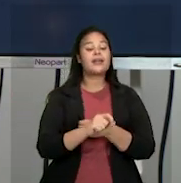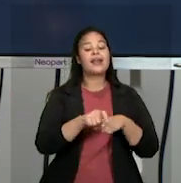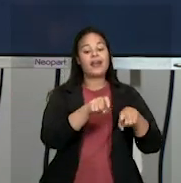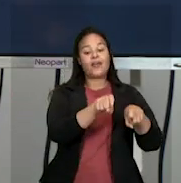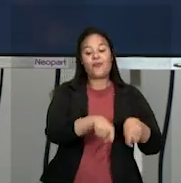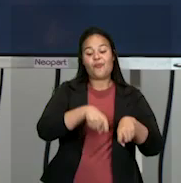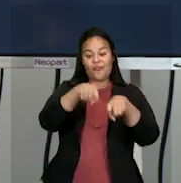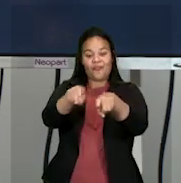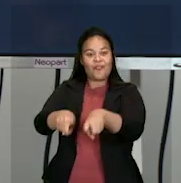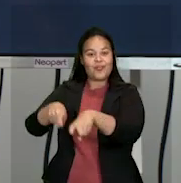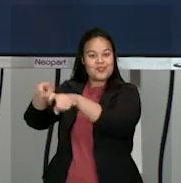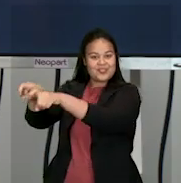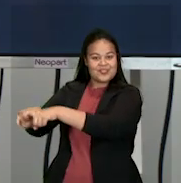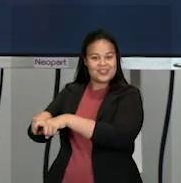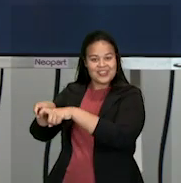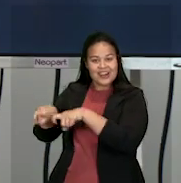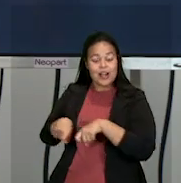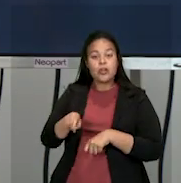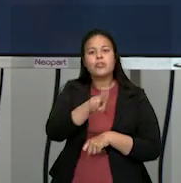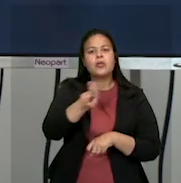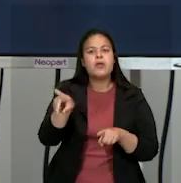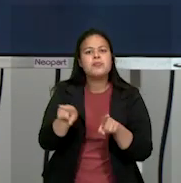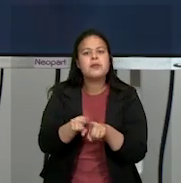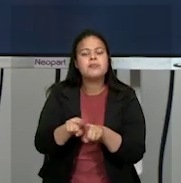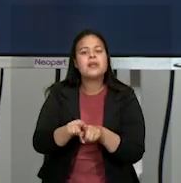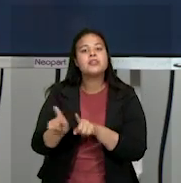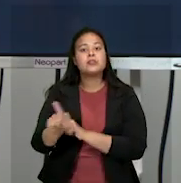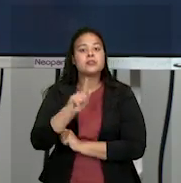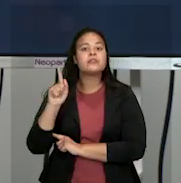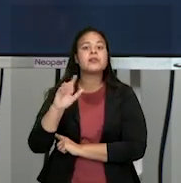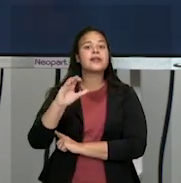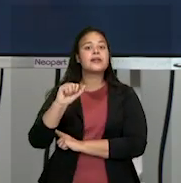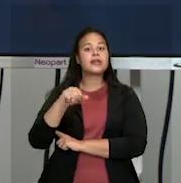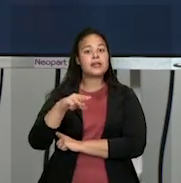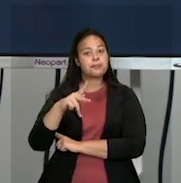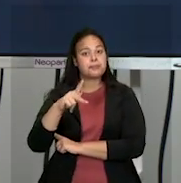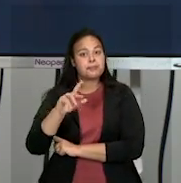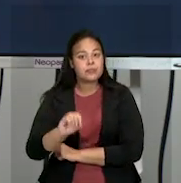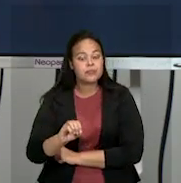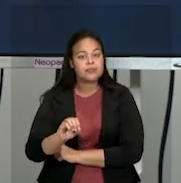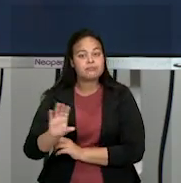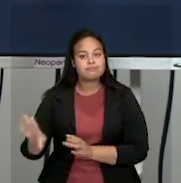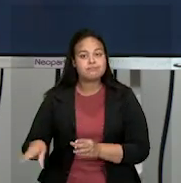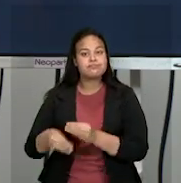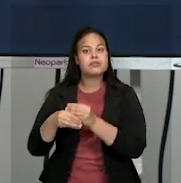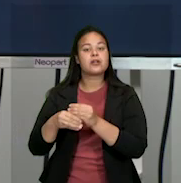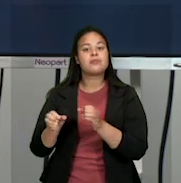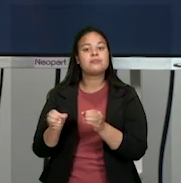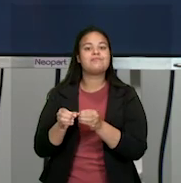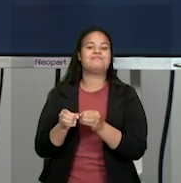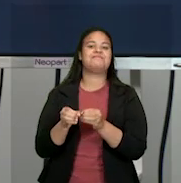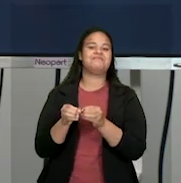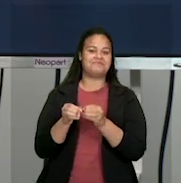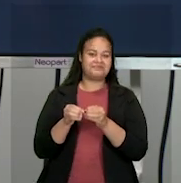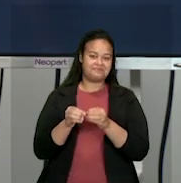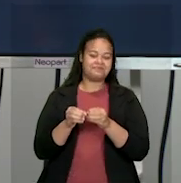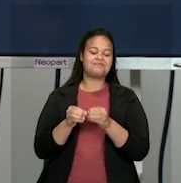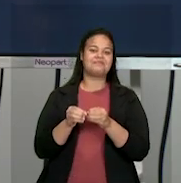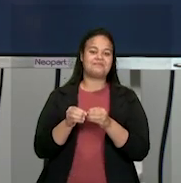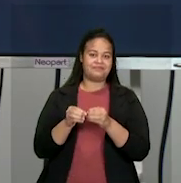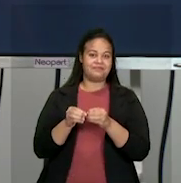chama de campo. Isso tudo vai fazer parte do município. E esse município vai